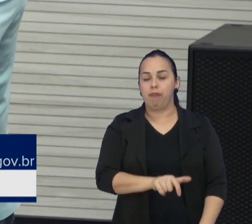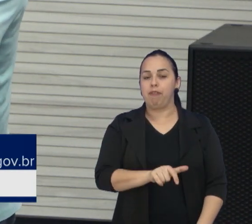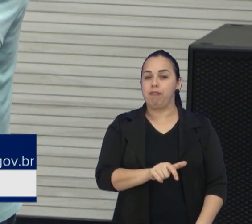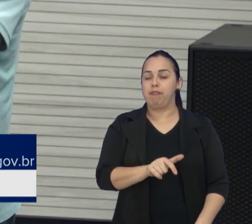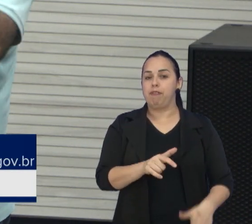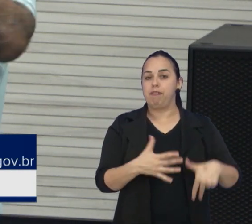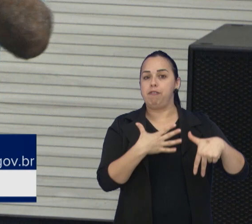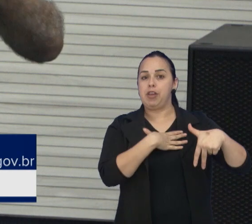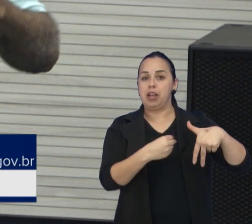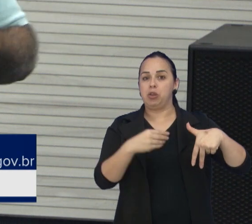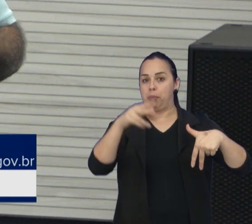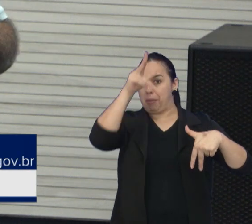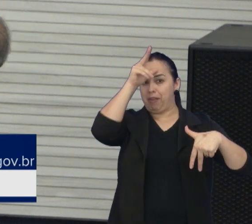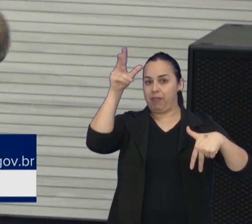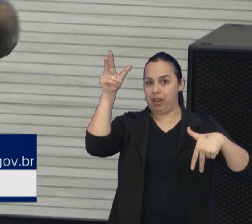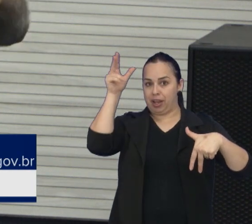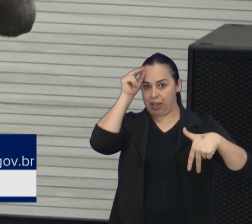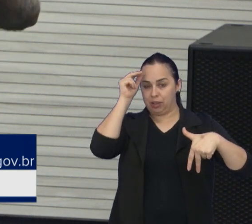Anderson Farias, e hoje